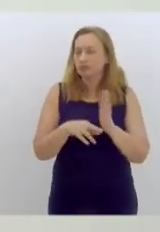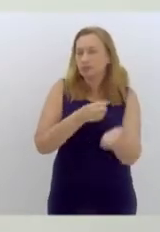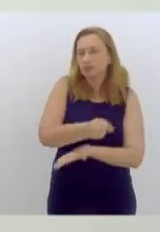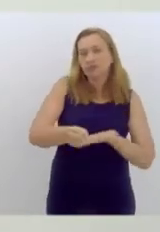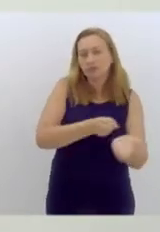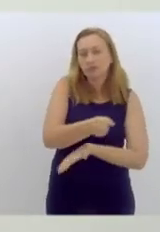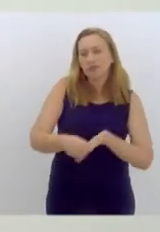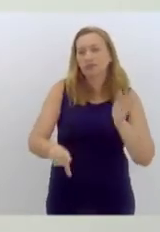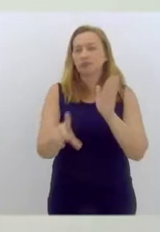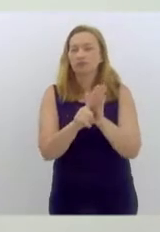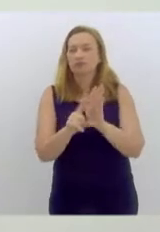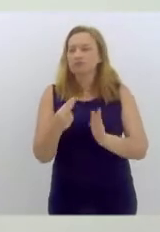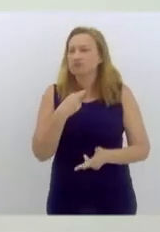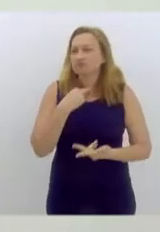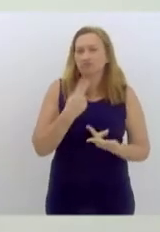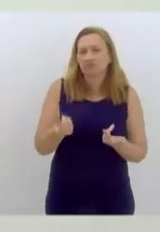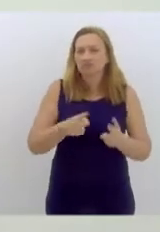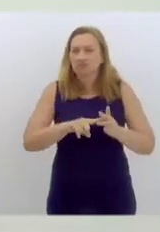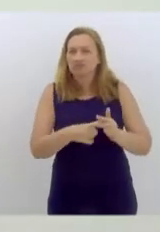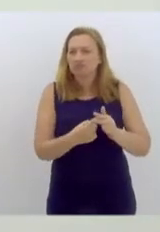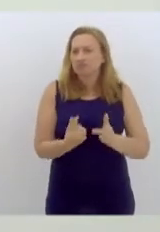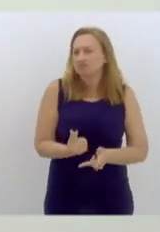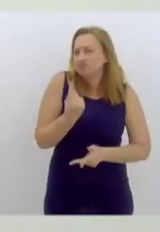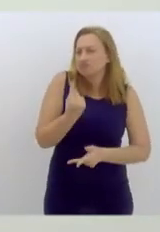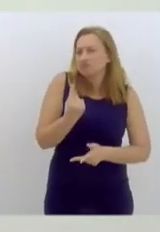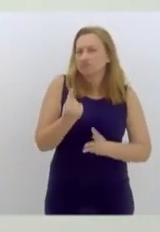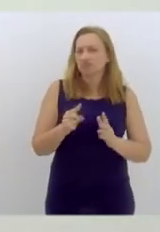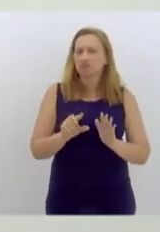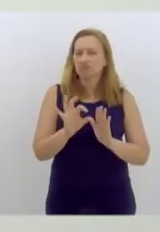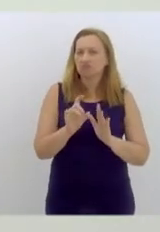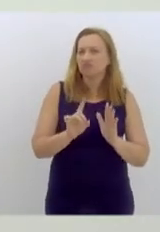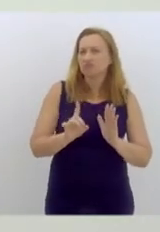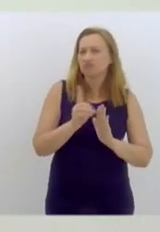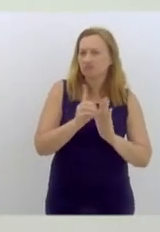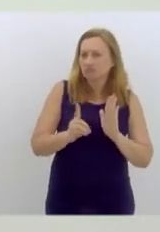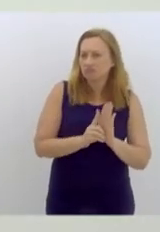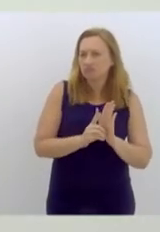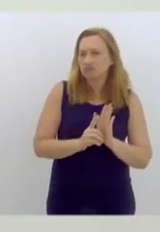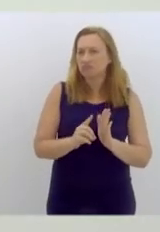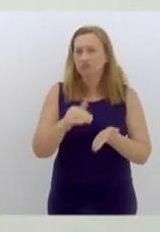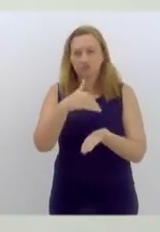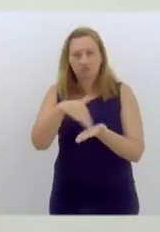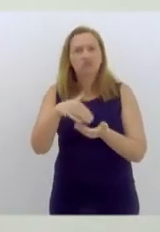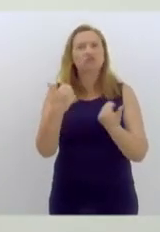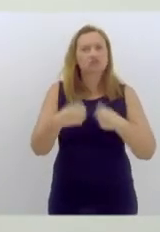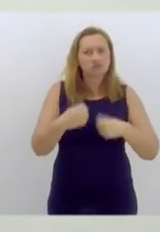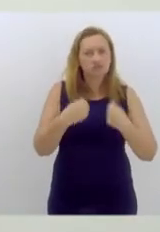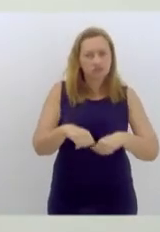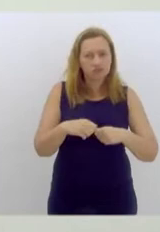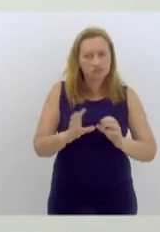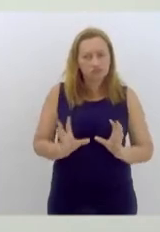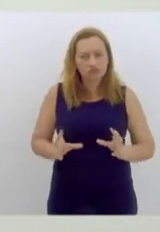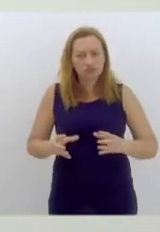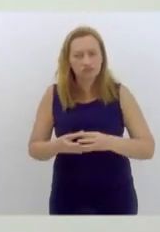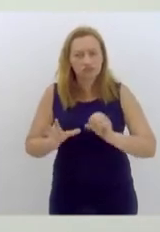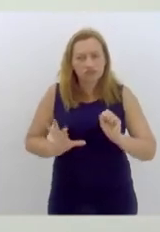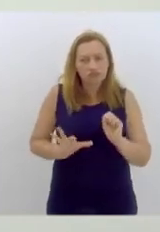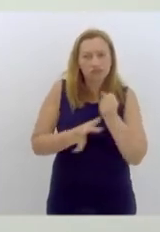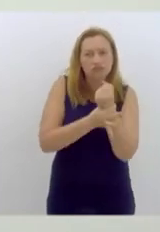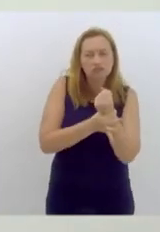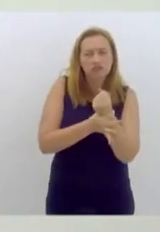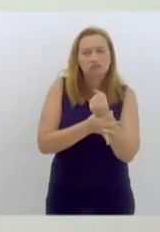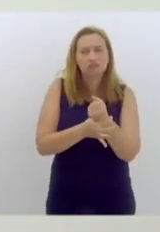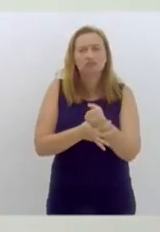não possa ser modificada por um decreto de um secretário, algo que tem que passar por um trâmite mais seguro para